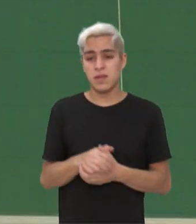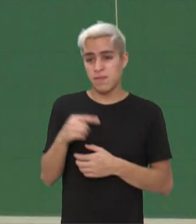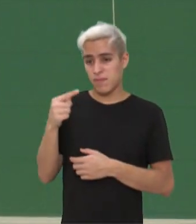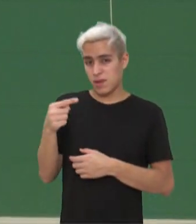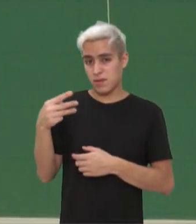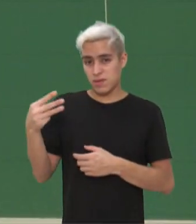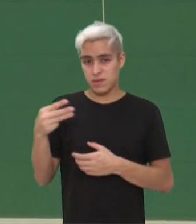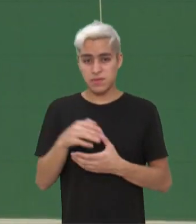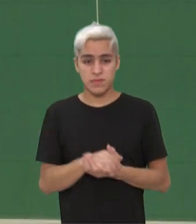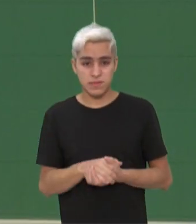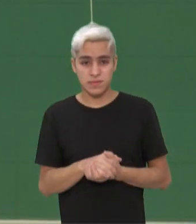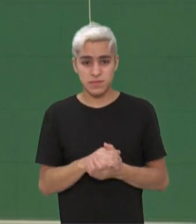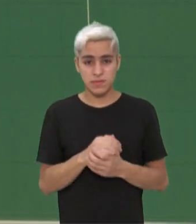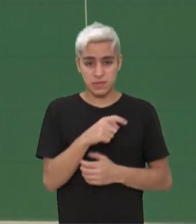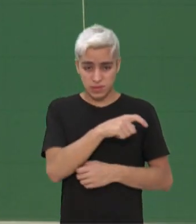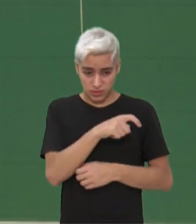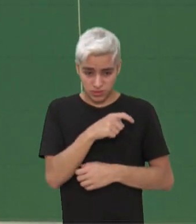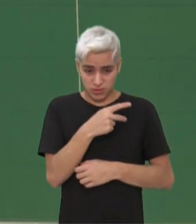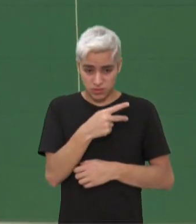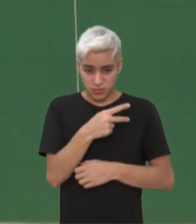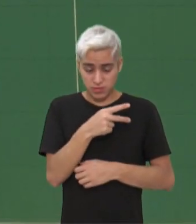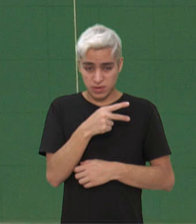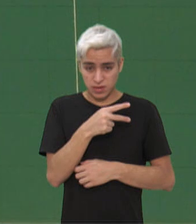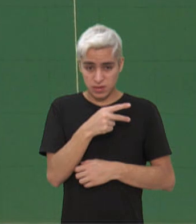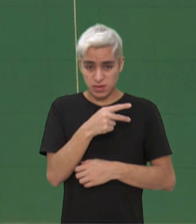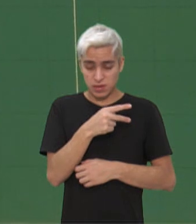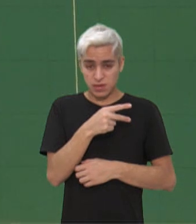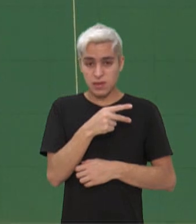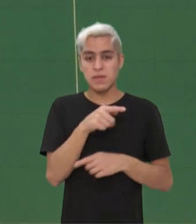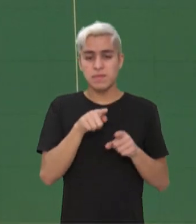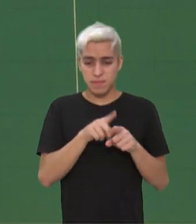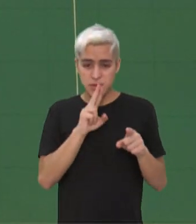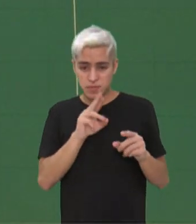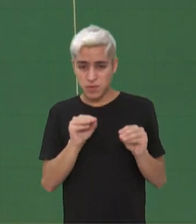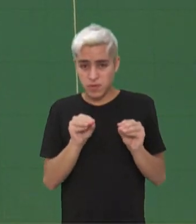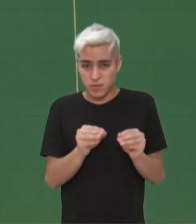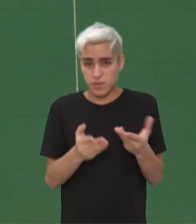3. O meu x duas linhas também, resposta aqui.